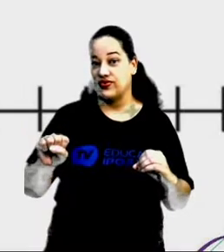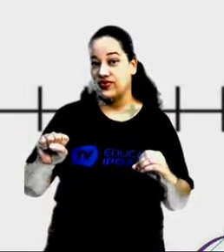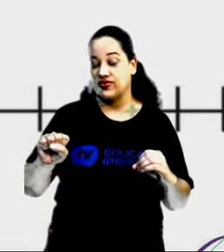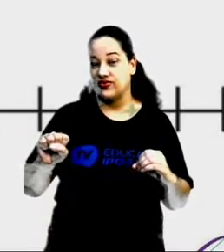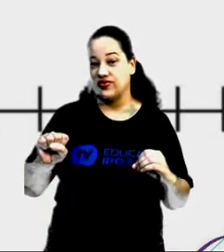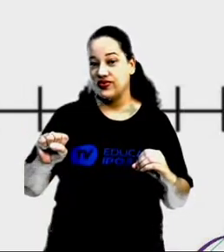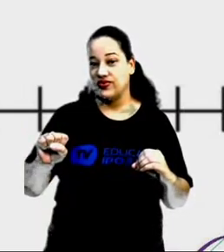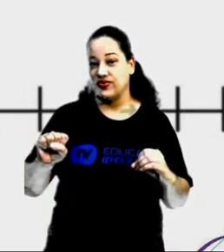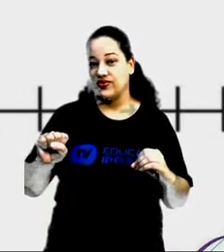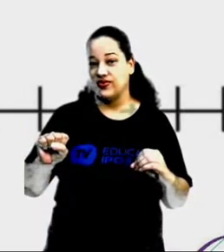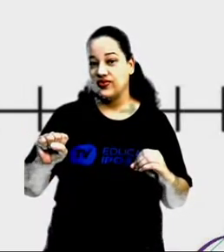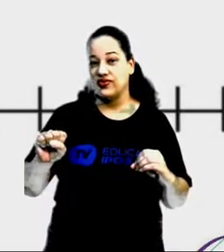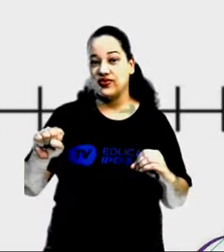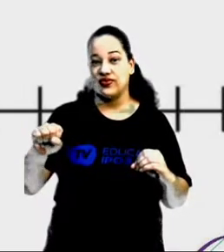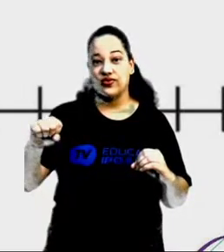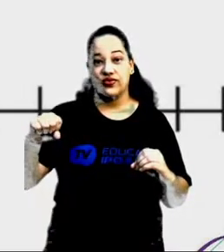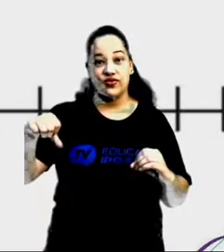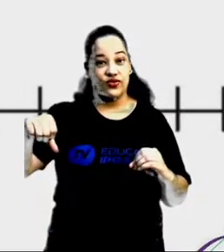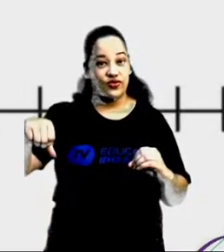oito,